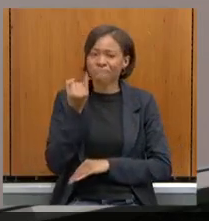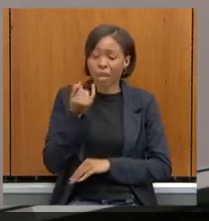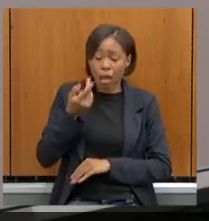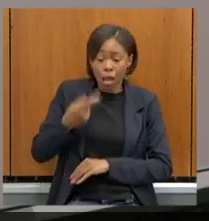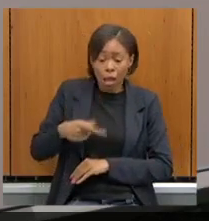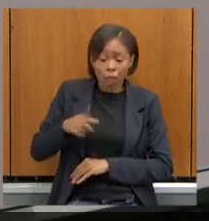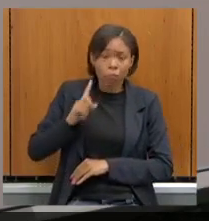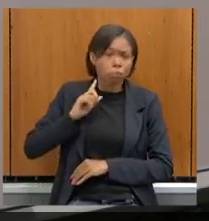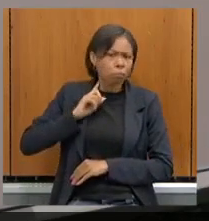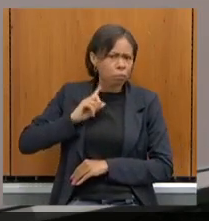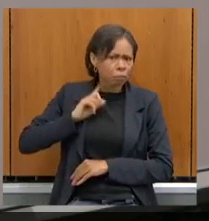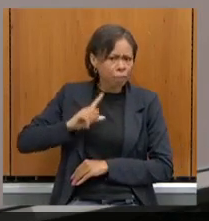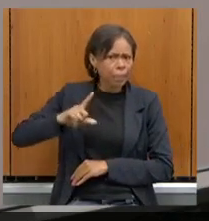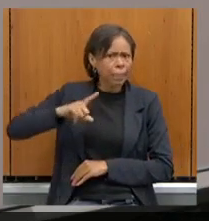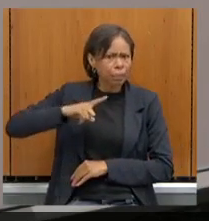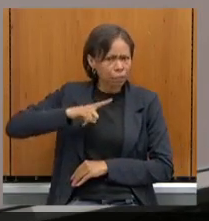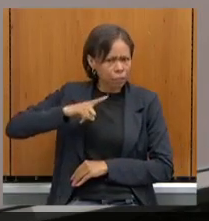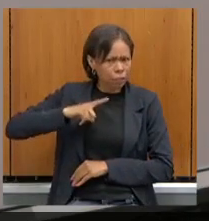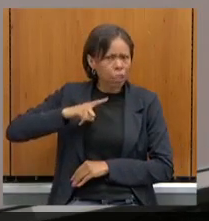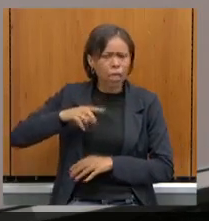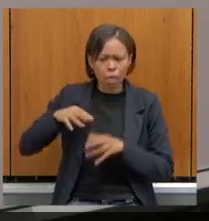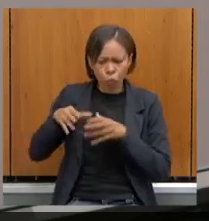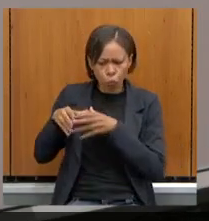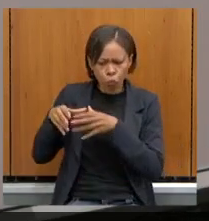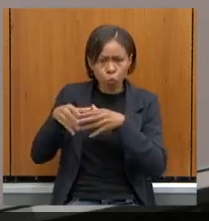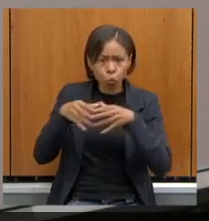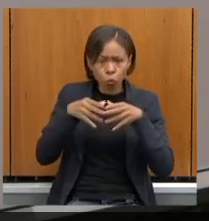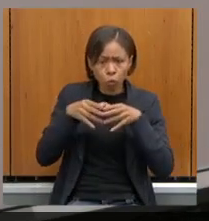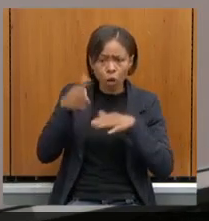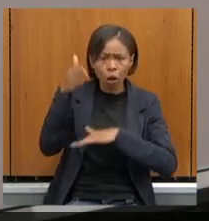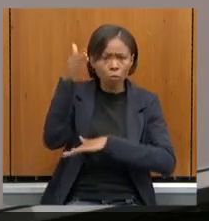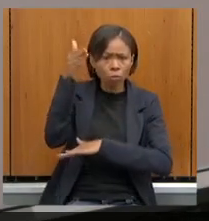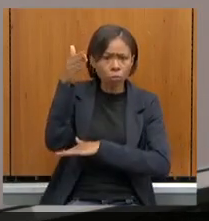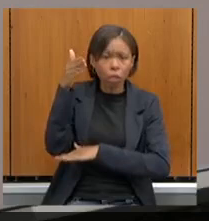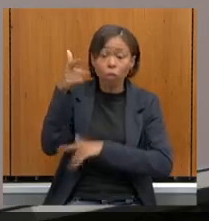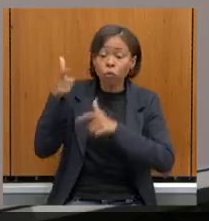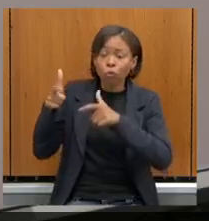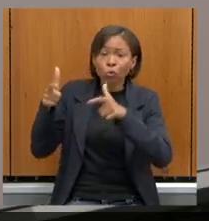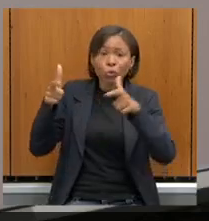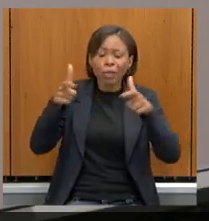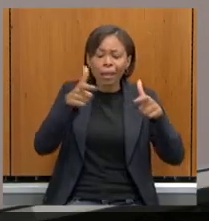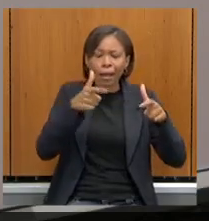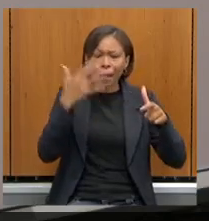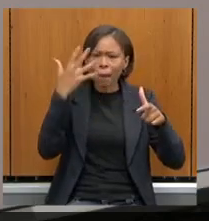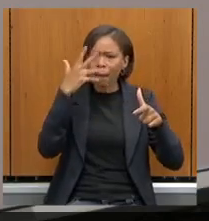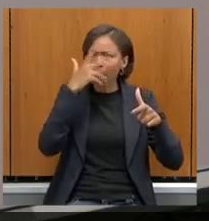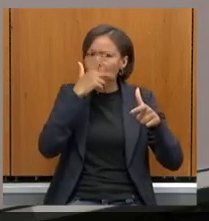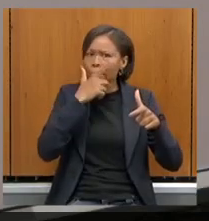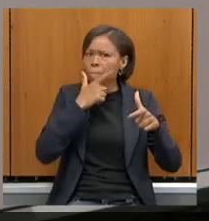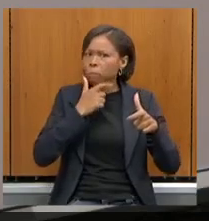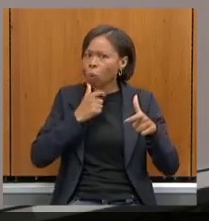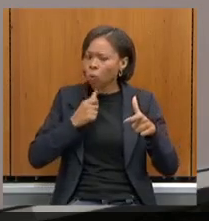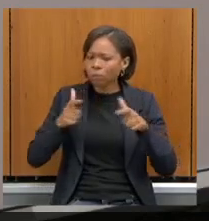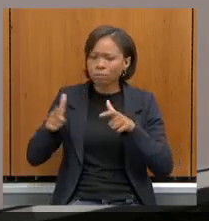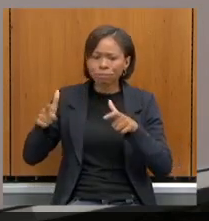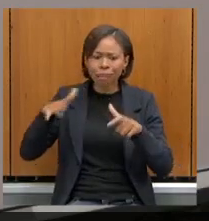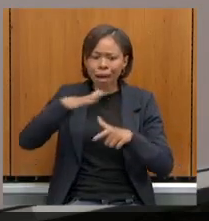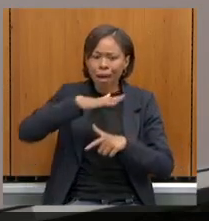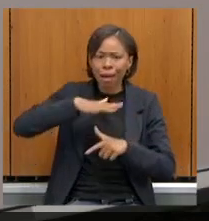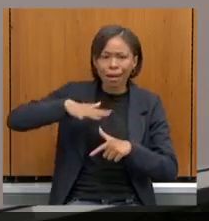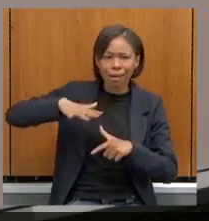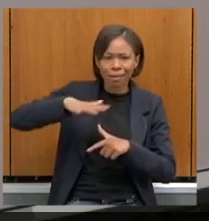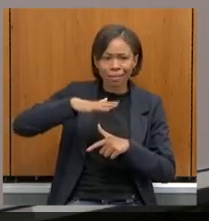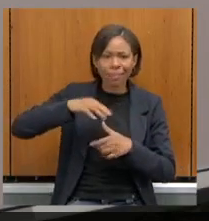destinos muito bons, muito bonitos, muito, como dizemos, no